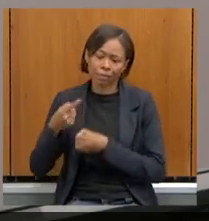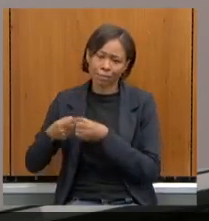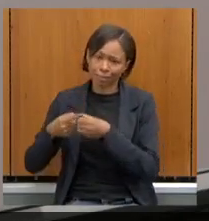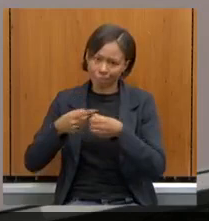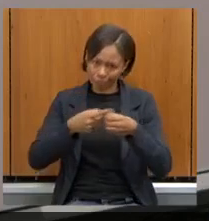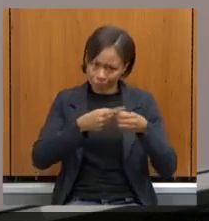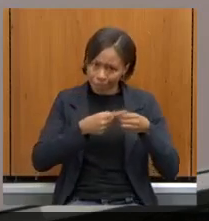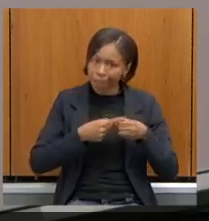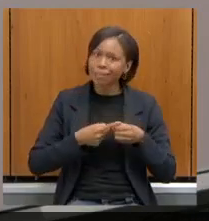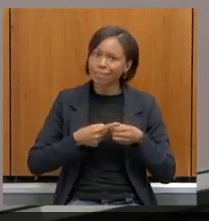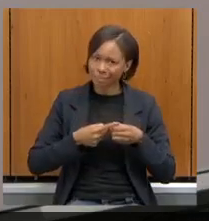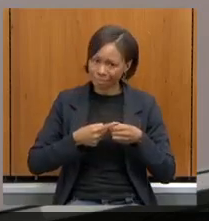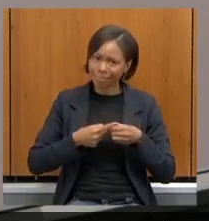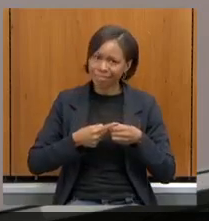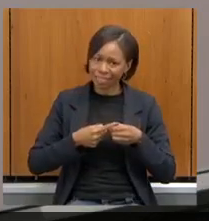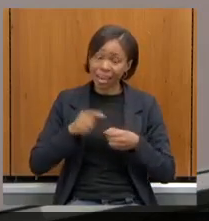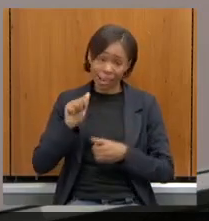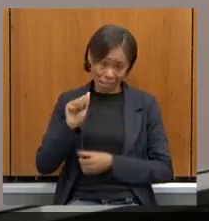Araxá está,